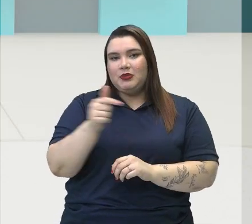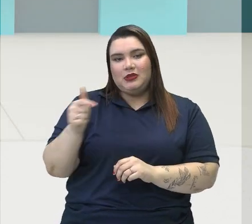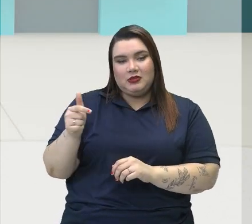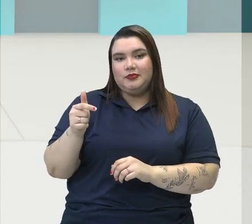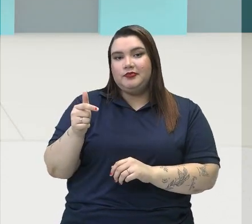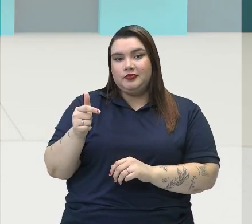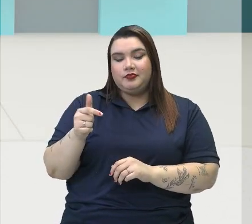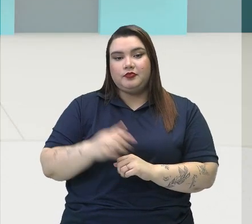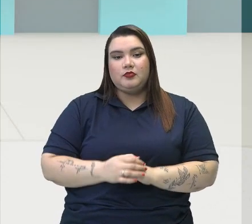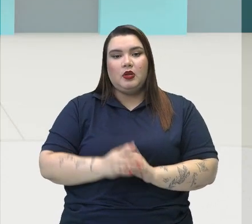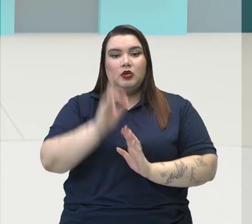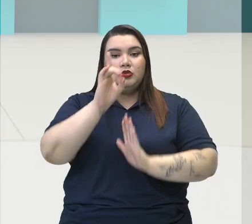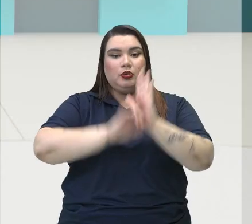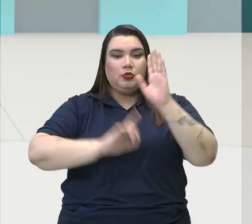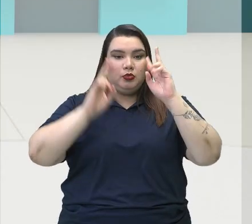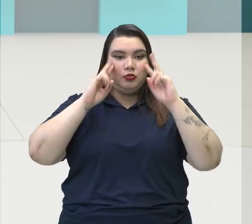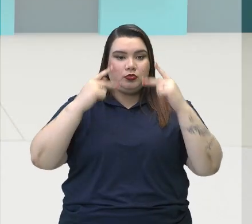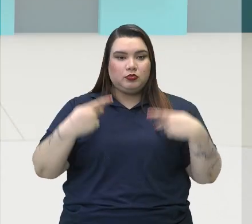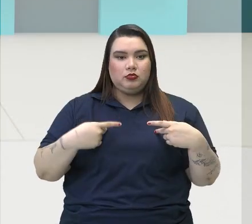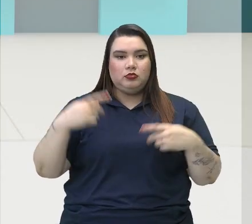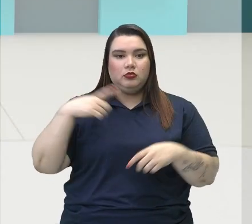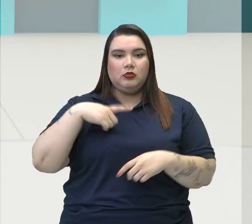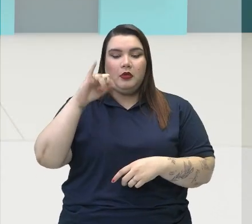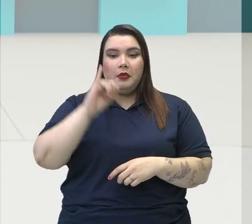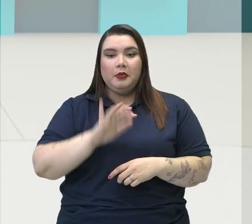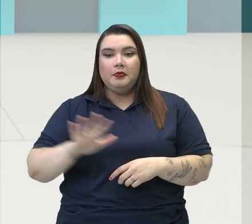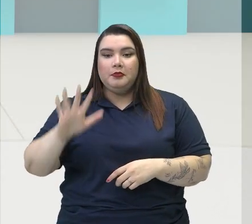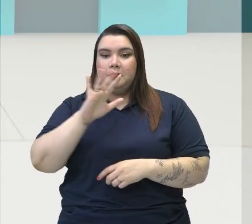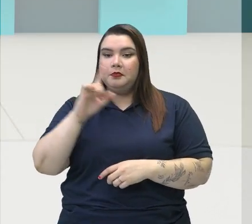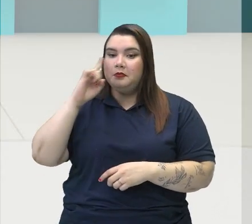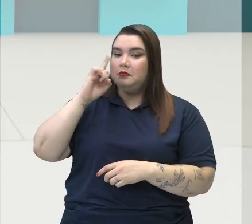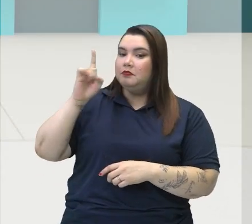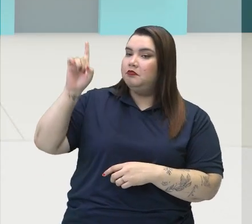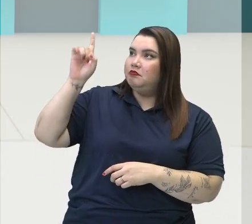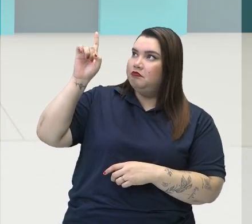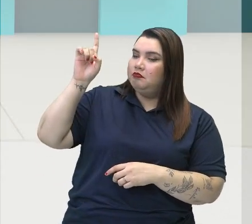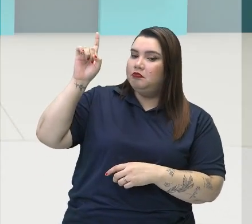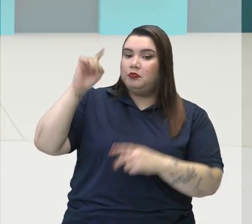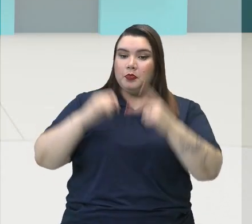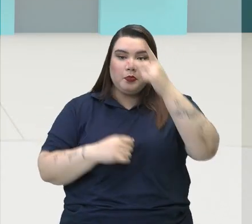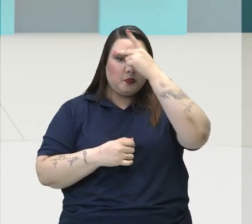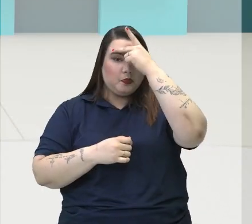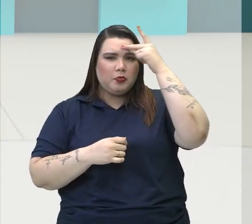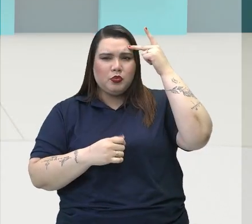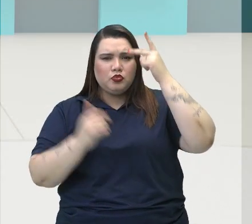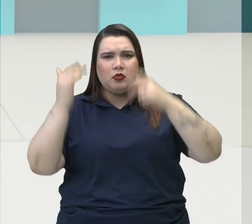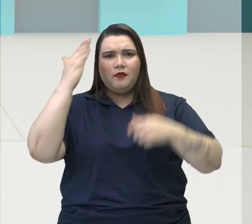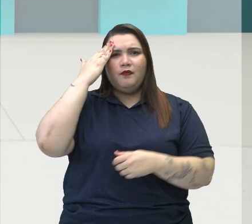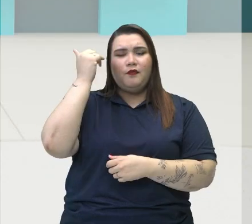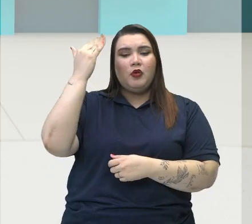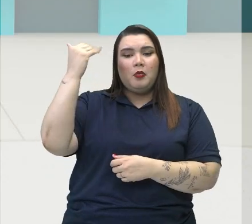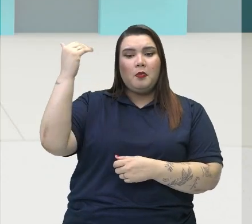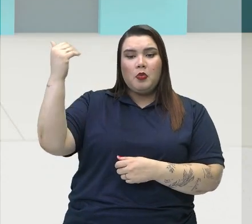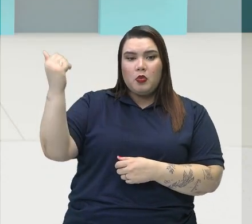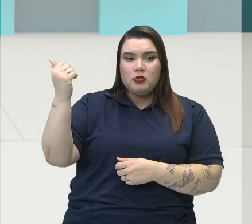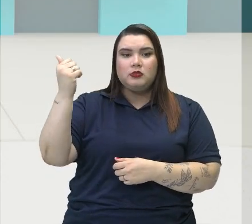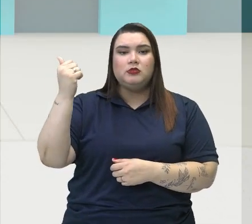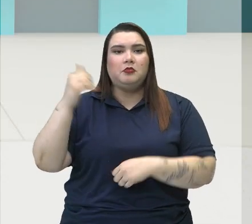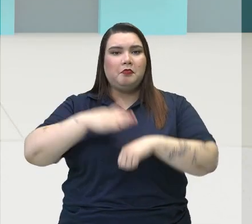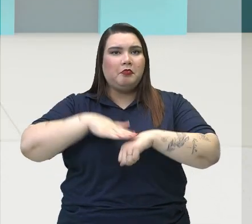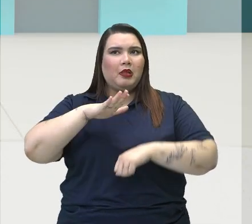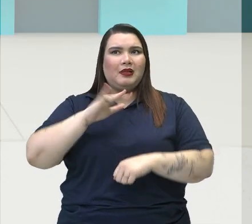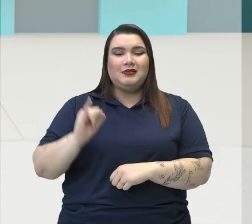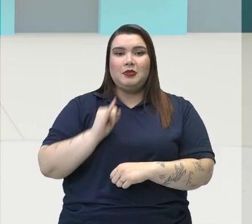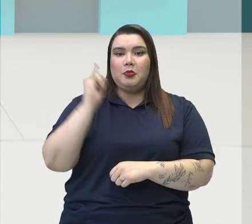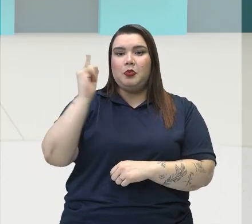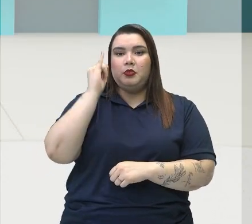direitos humanos. Nós temos aqui, gente, lá na imagem ali, de uma pessoa icônica, tá? É uma das pessoas mais